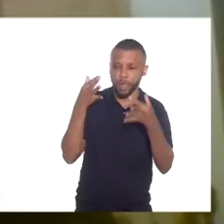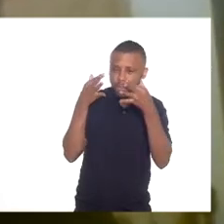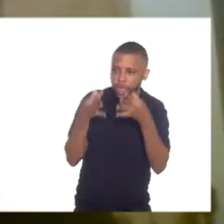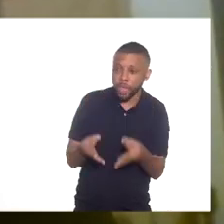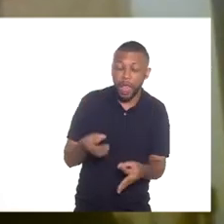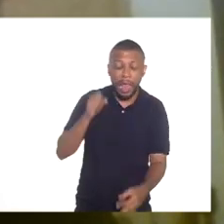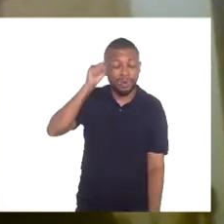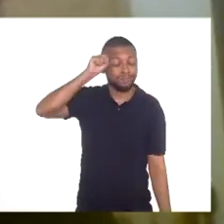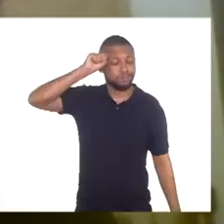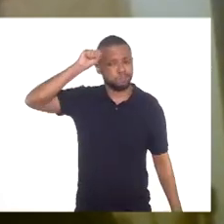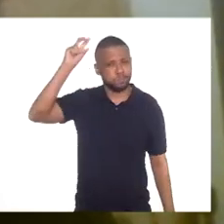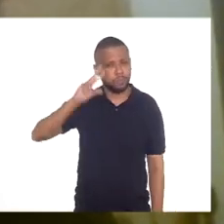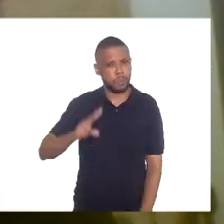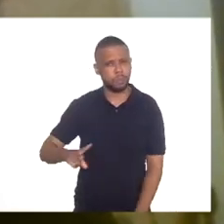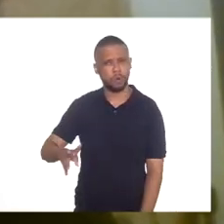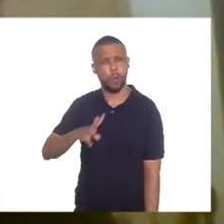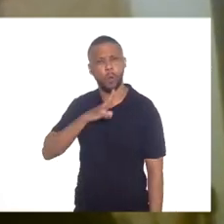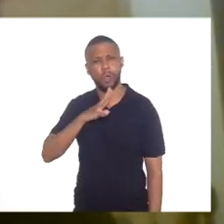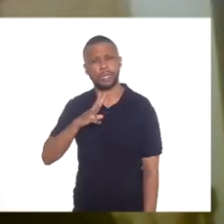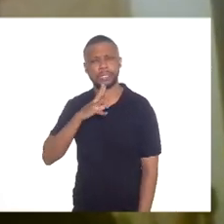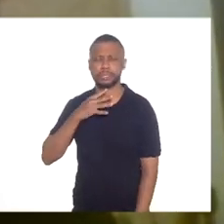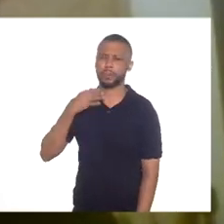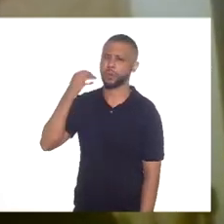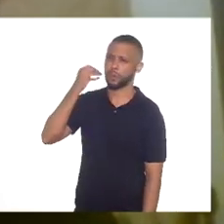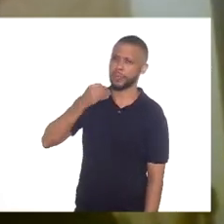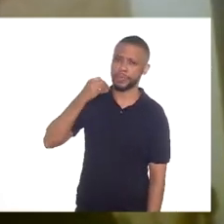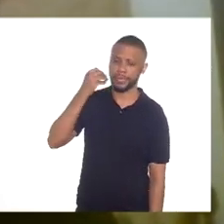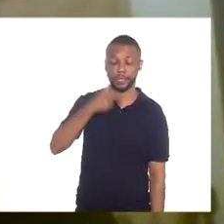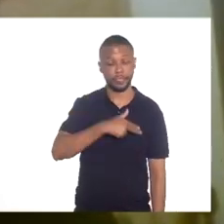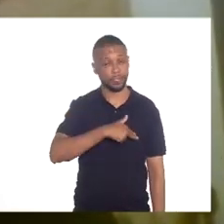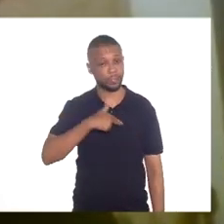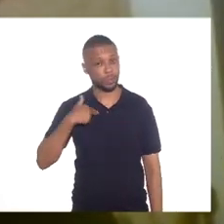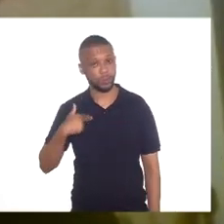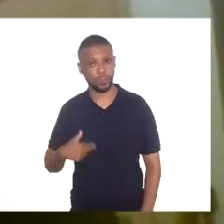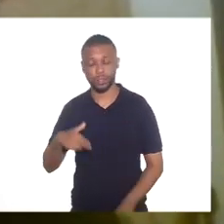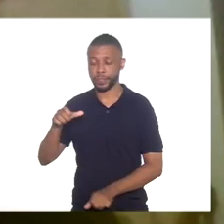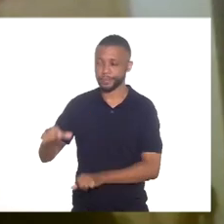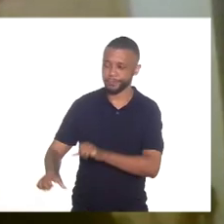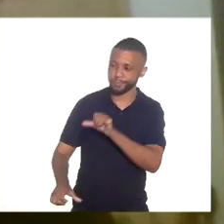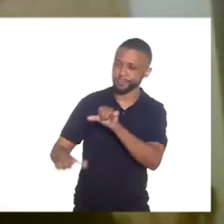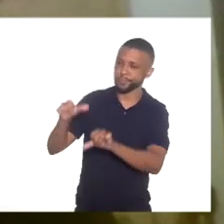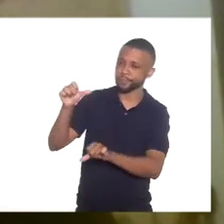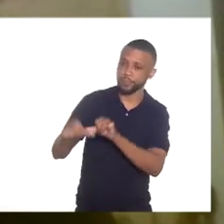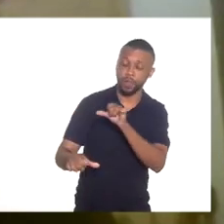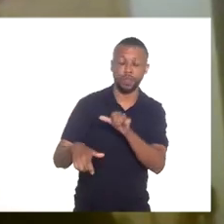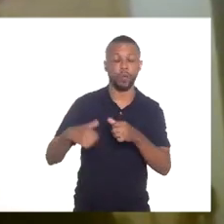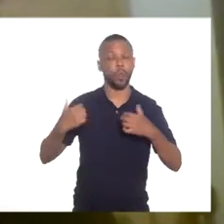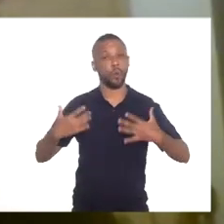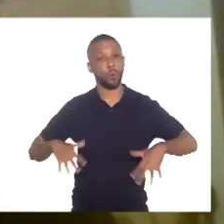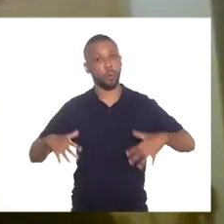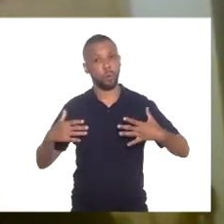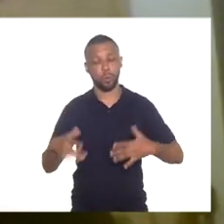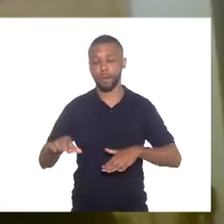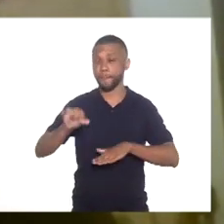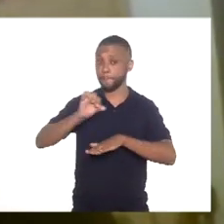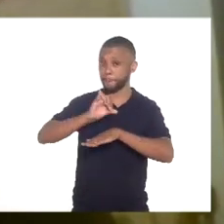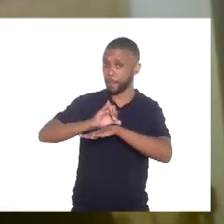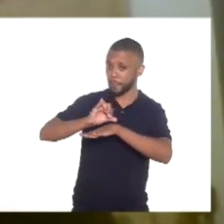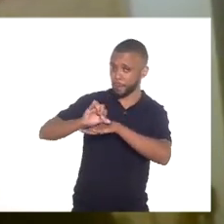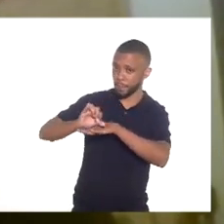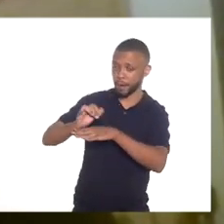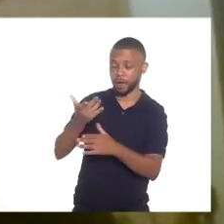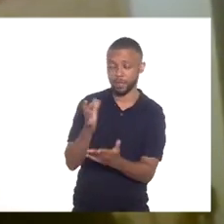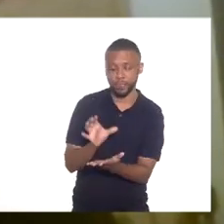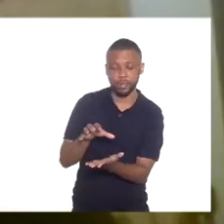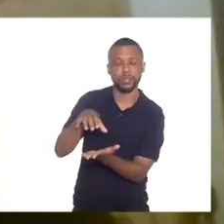expertise chinesa que se transformava em grandes instalações, né? Ou seja,